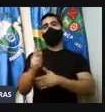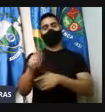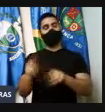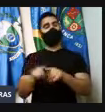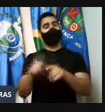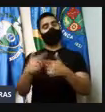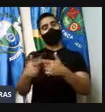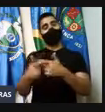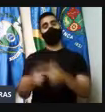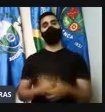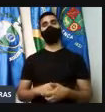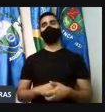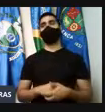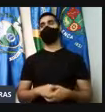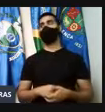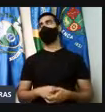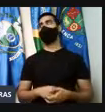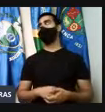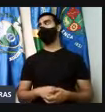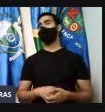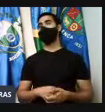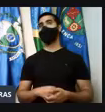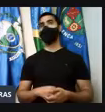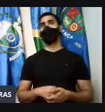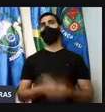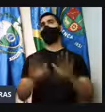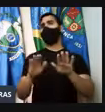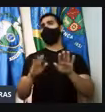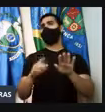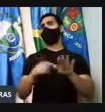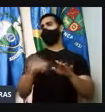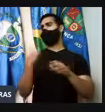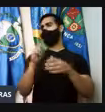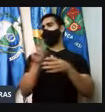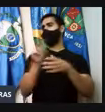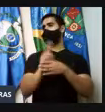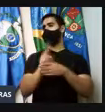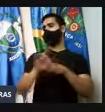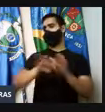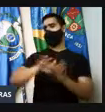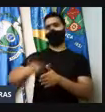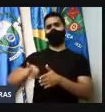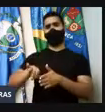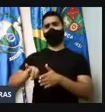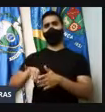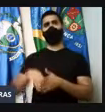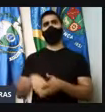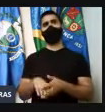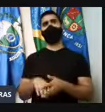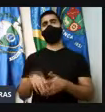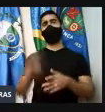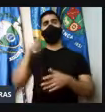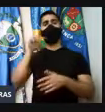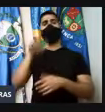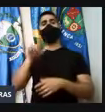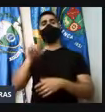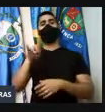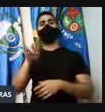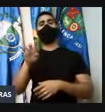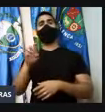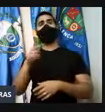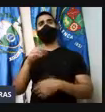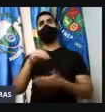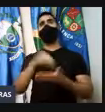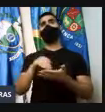situação. Mas nós, Celcinho, estamos fora. Como diz lá na live ontem, o secretário